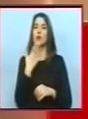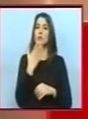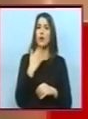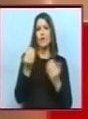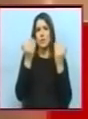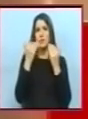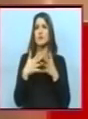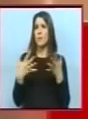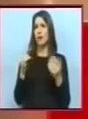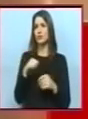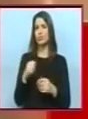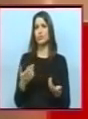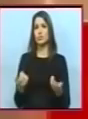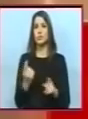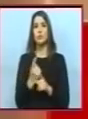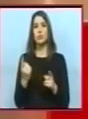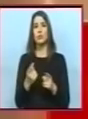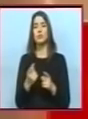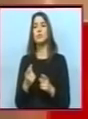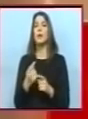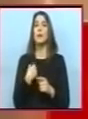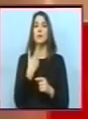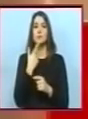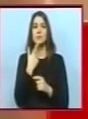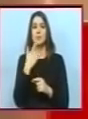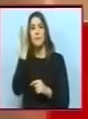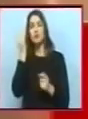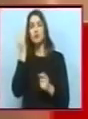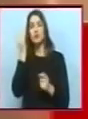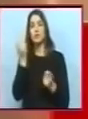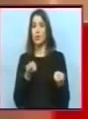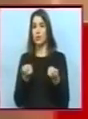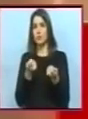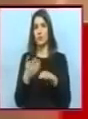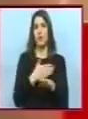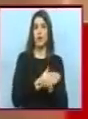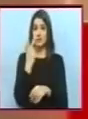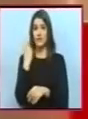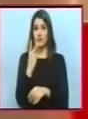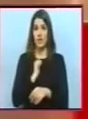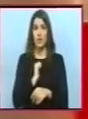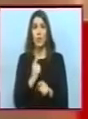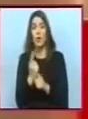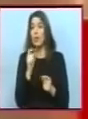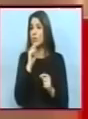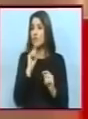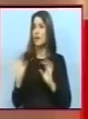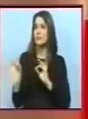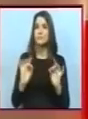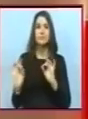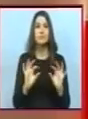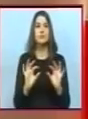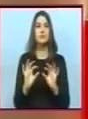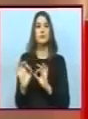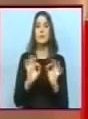mais informadas, as pessoas vão percebendo que é mais fácil organizar em vida, é mais palpável. Quando se faz o